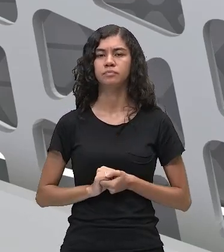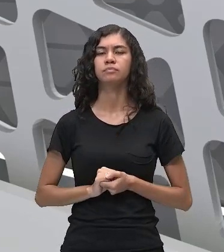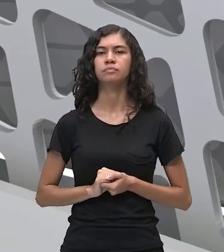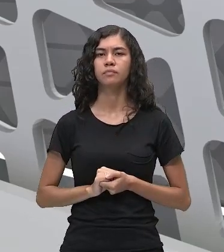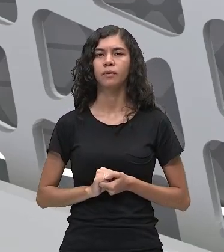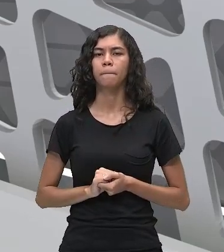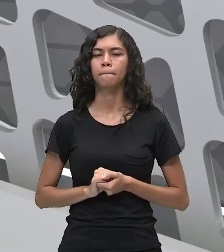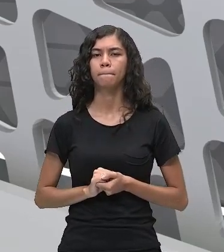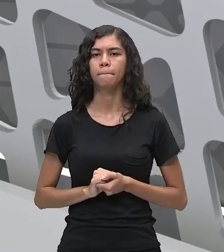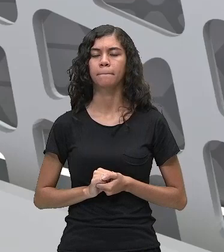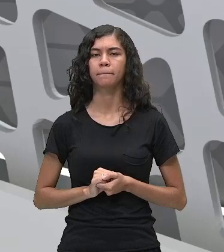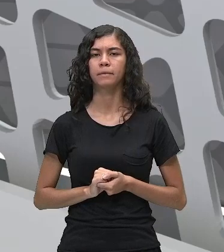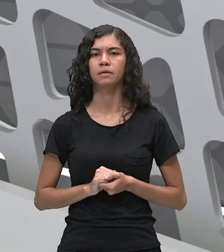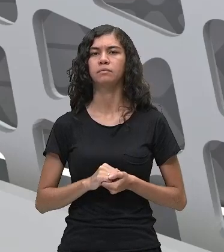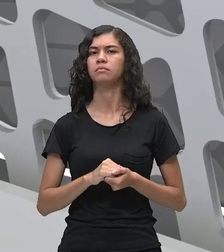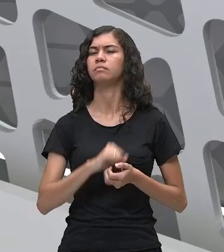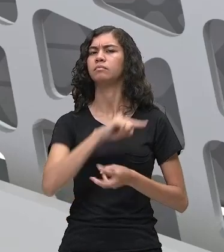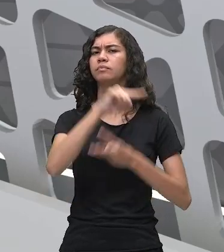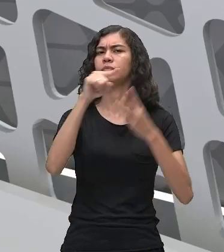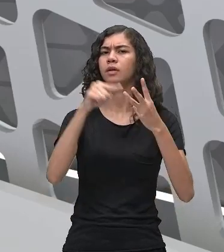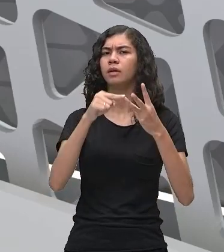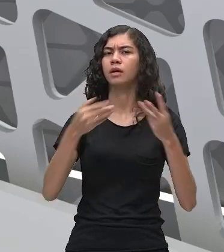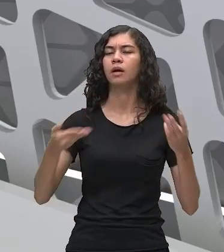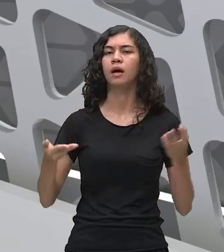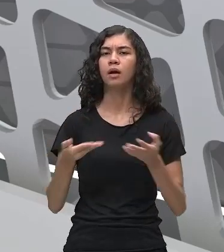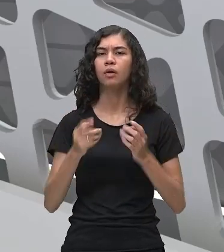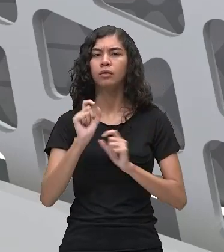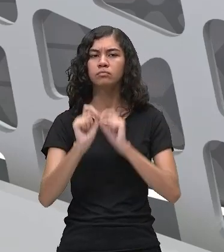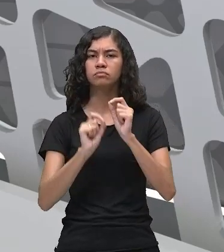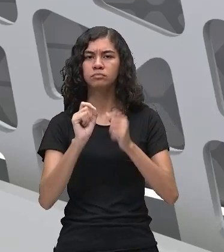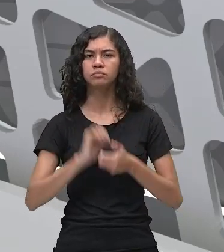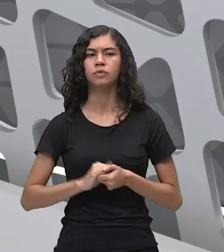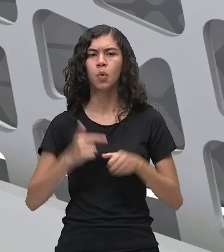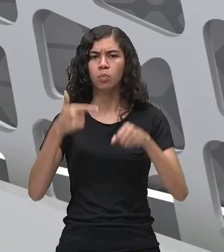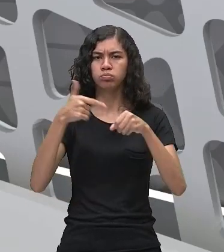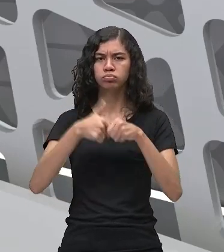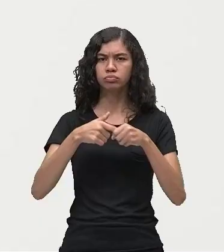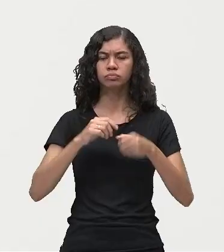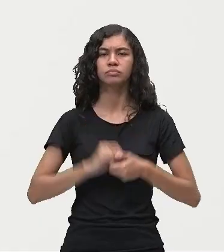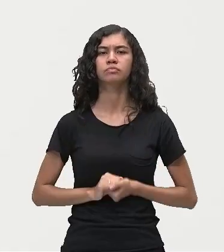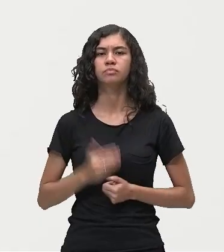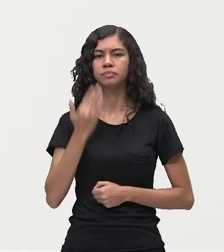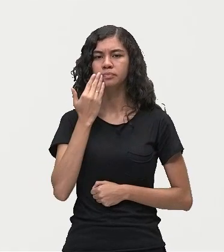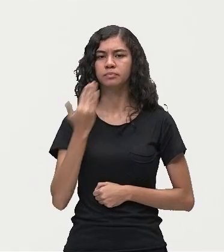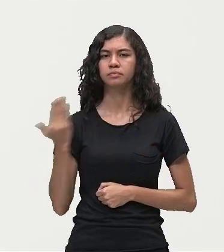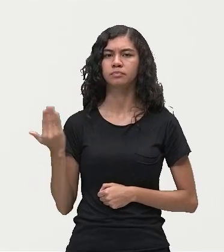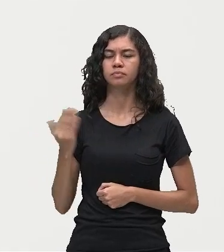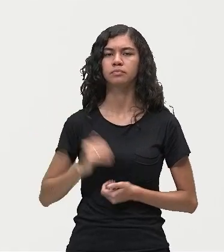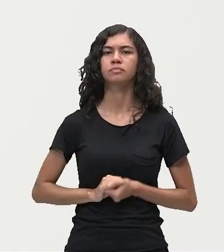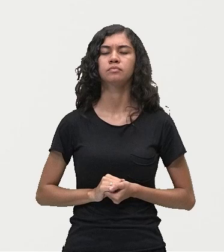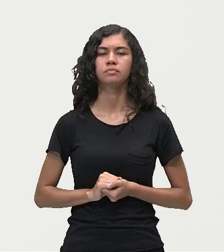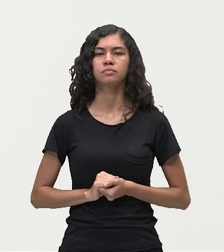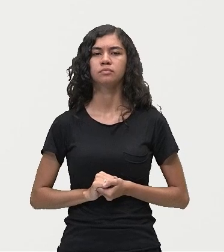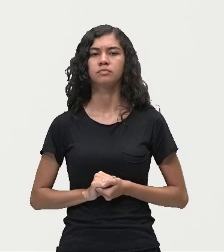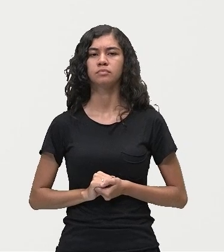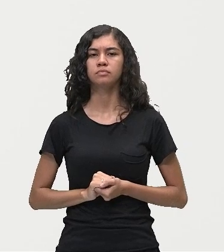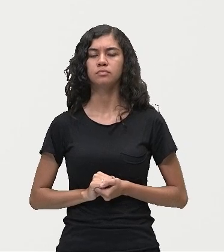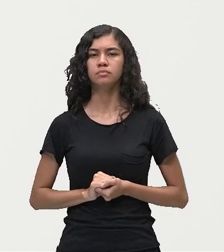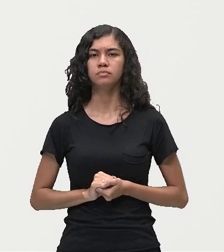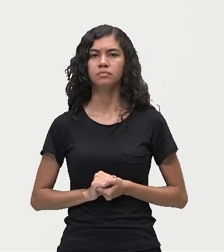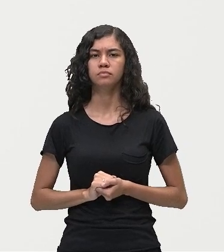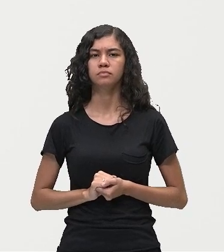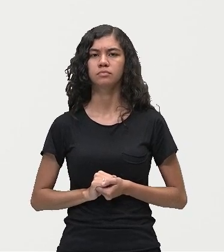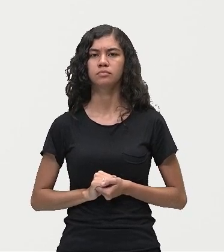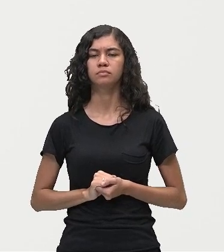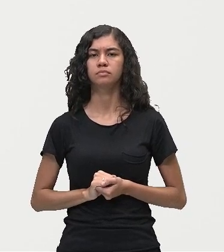né? E agora a gente vai para combustíveis fósseis. Vamos lá. Gente, os combustíveis fósseis,